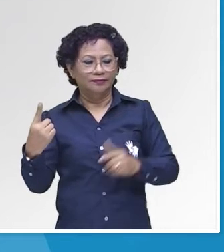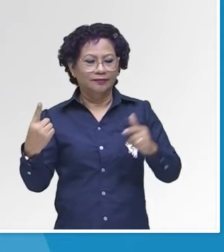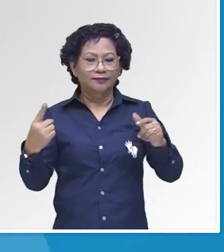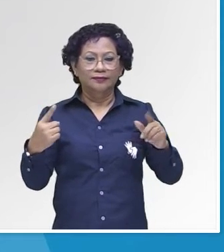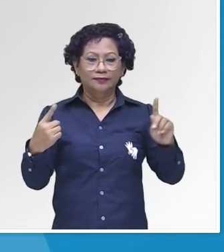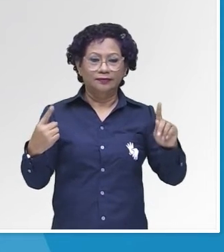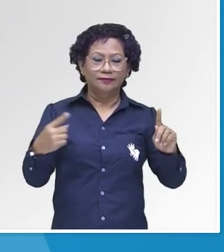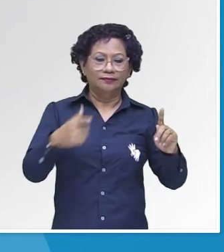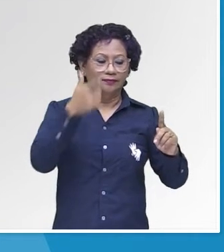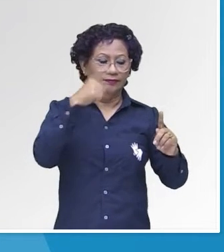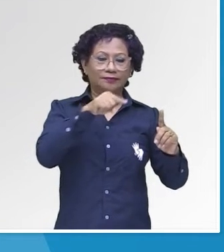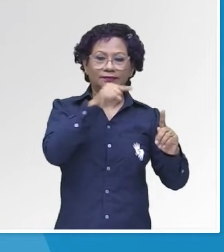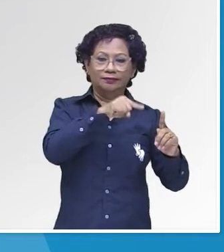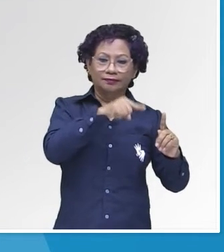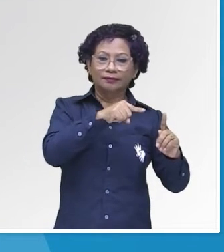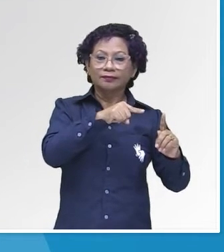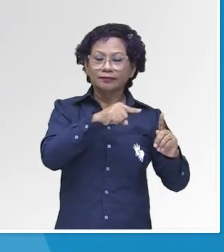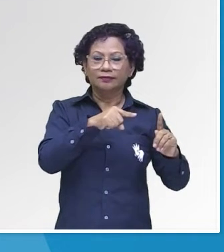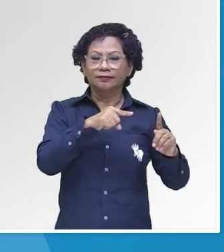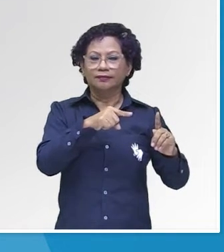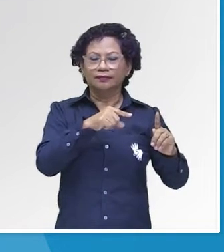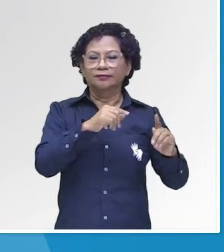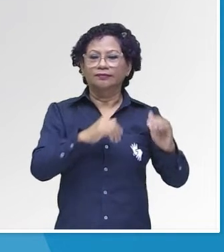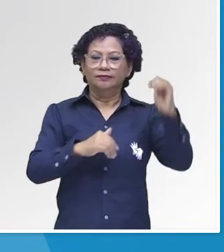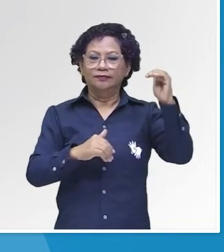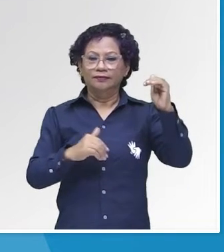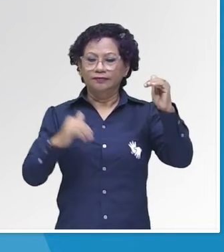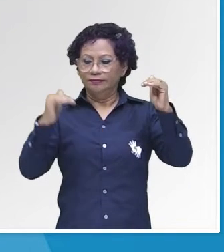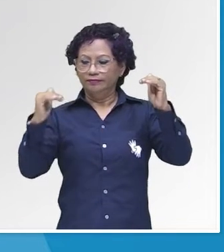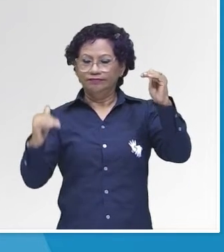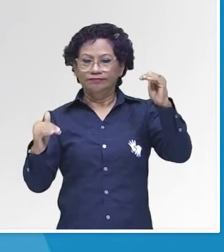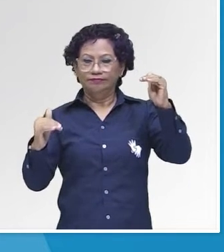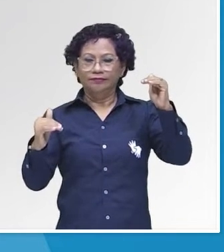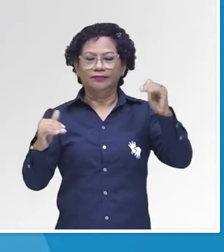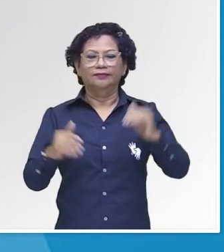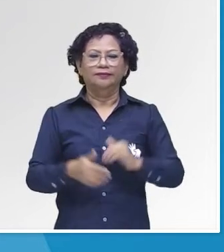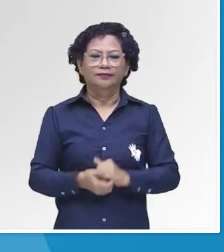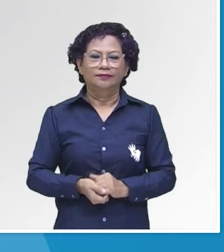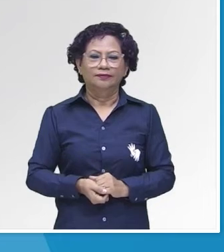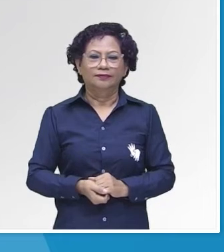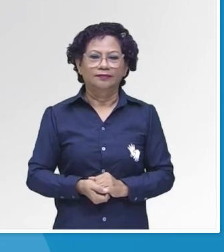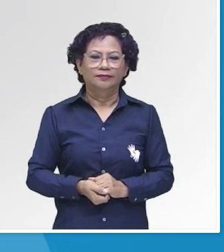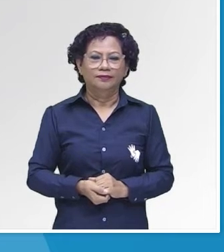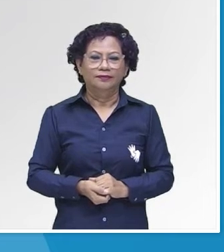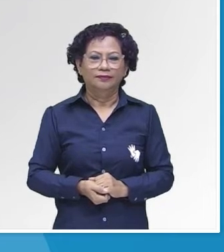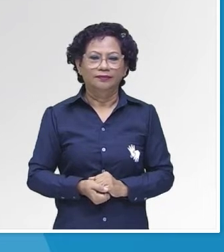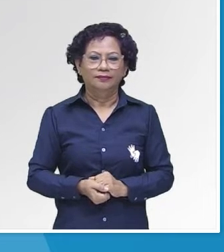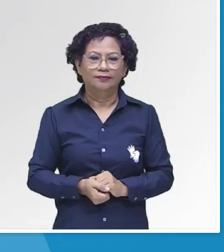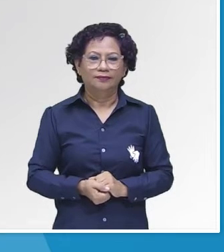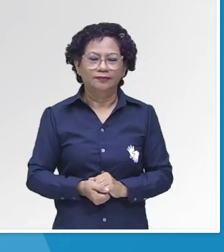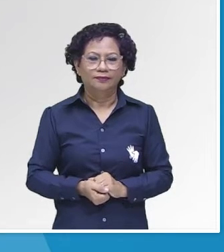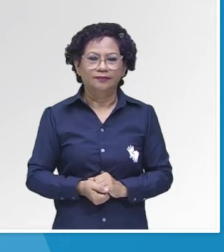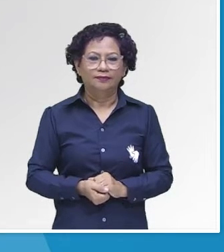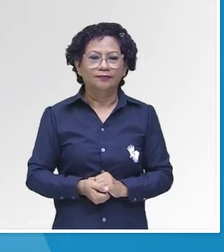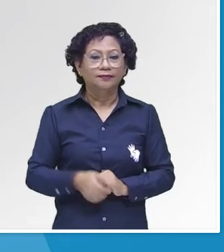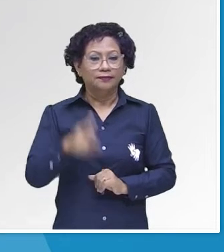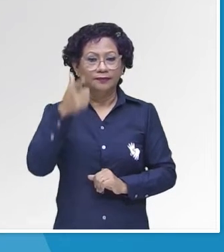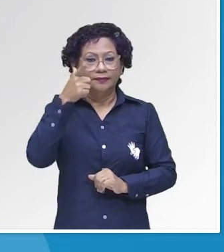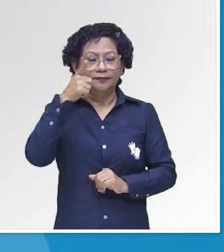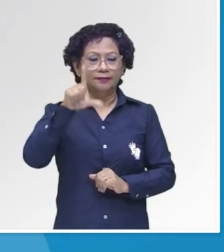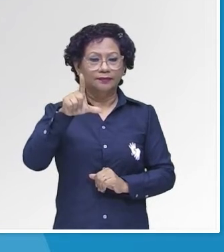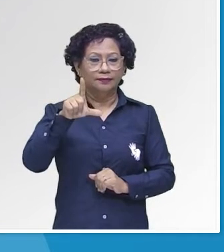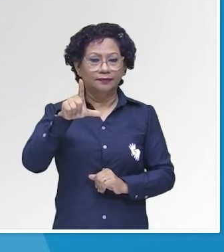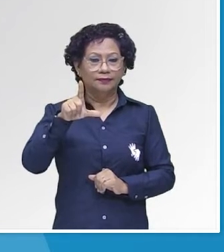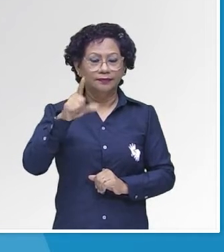Muito bem. Os gols marcados foram aqui, olha, 4, 3, 4, 0, 2, 3 e 4